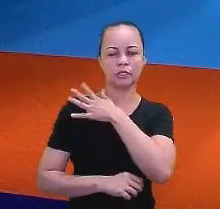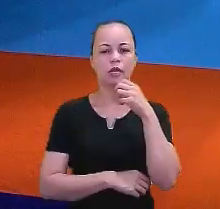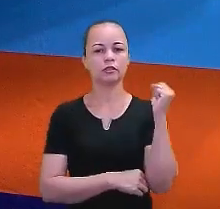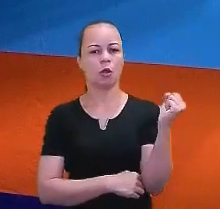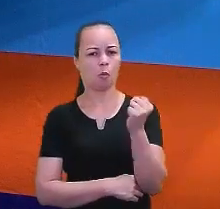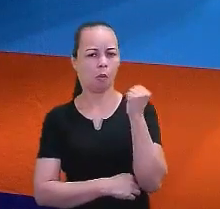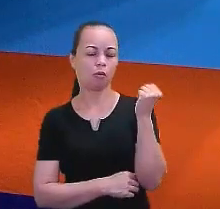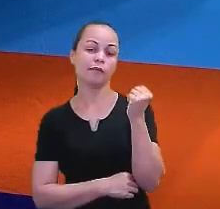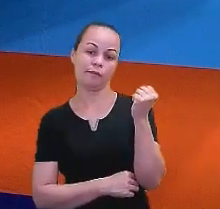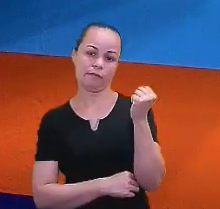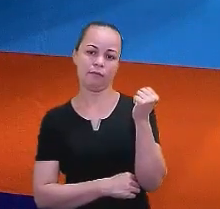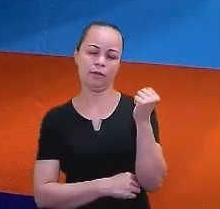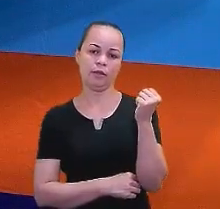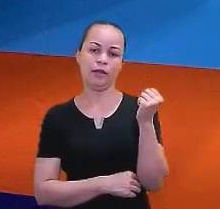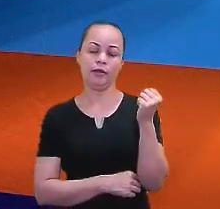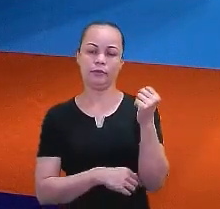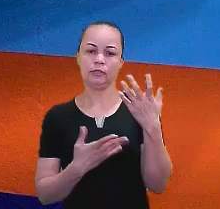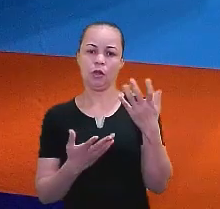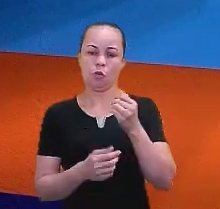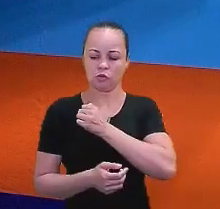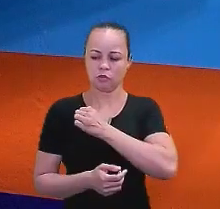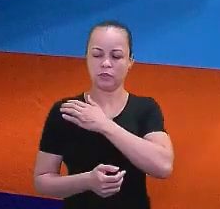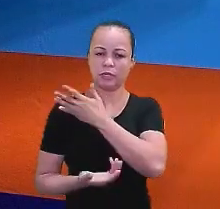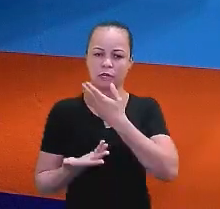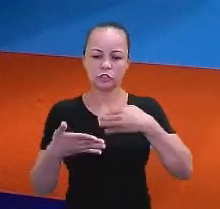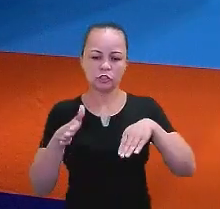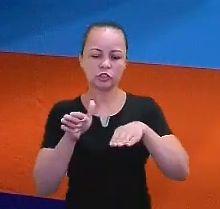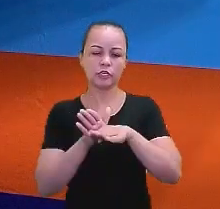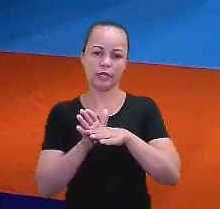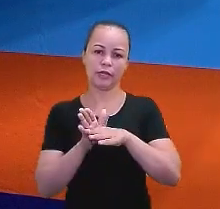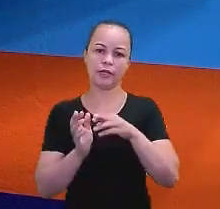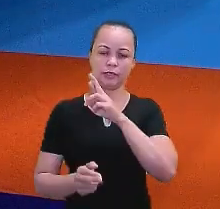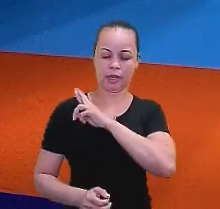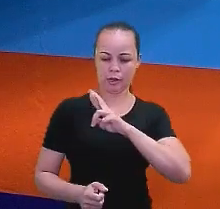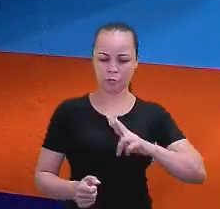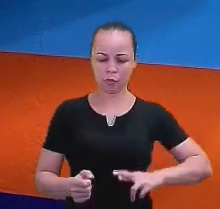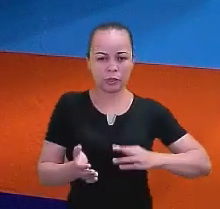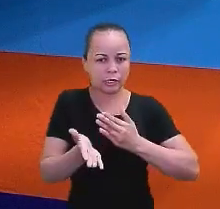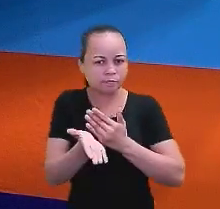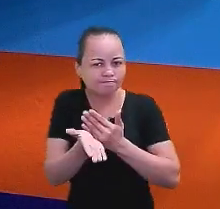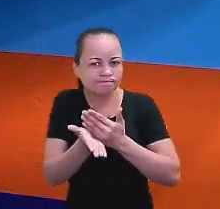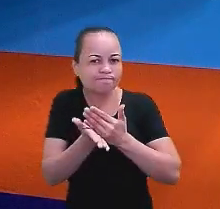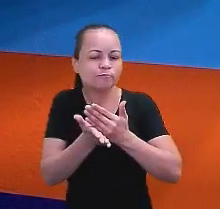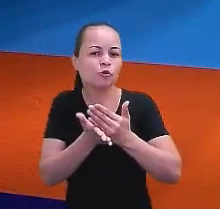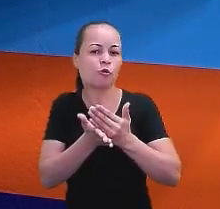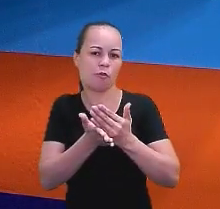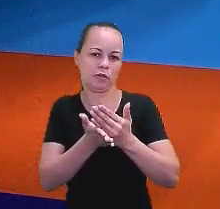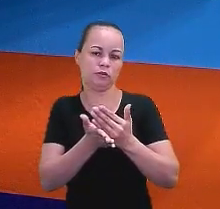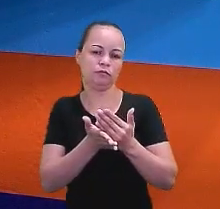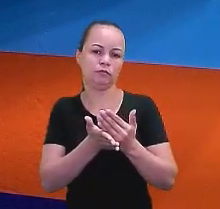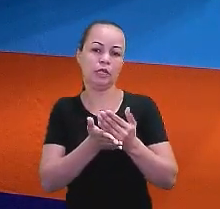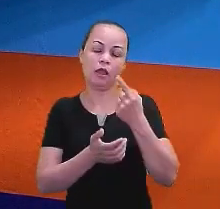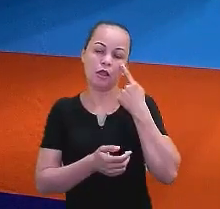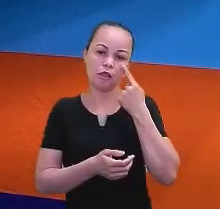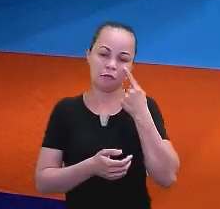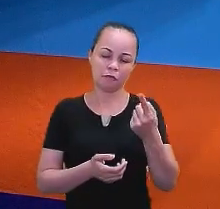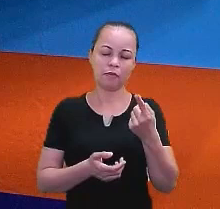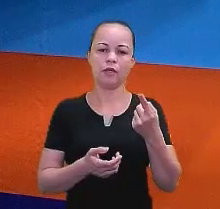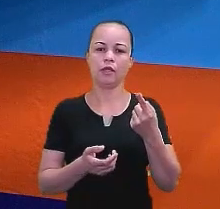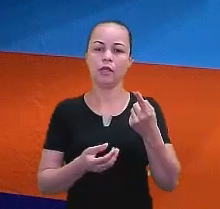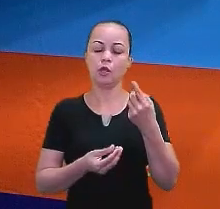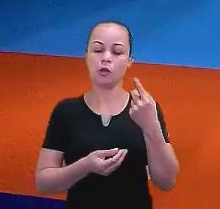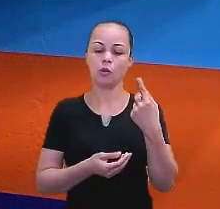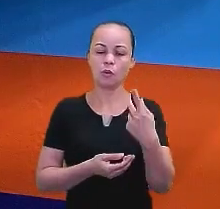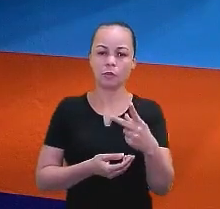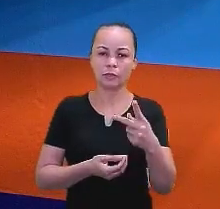Os militares, eles chegam ao poder na República já no início. E a gente vê como essa tomada,